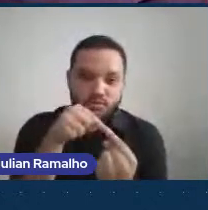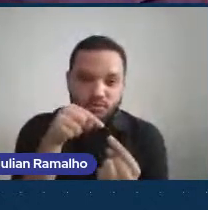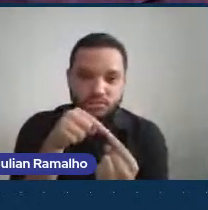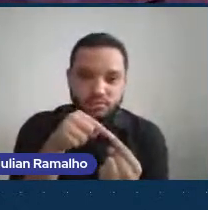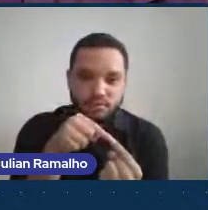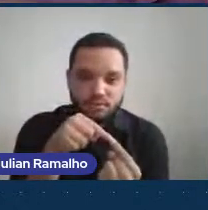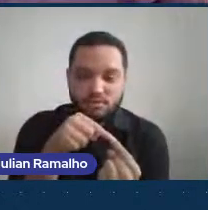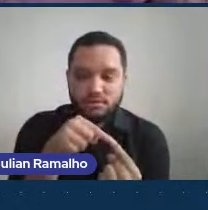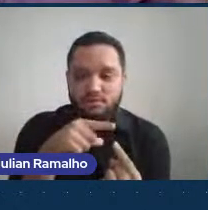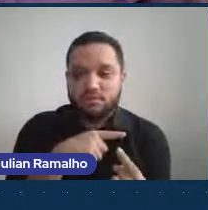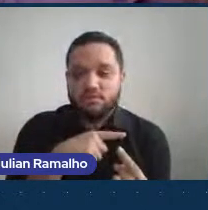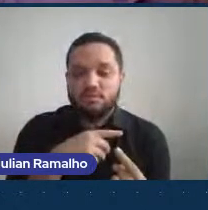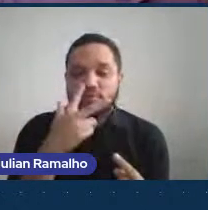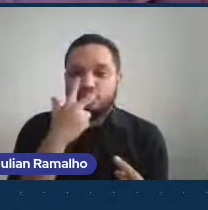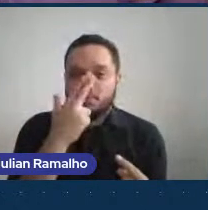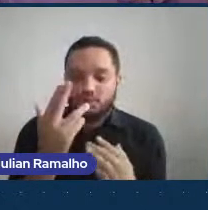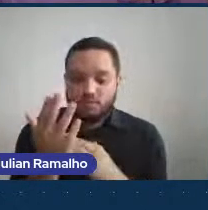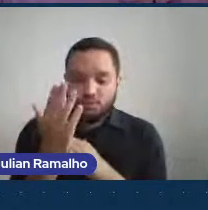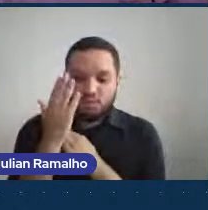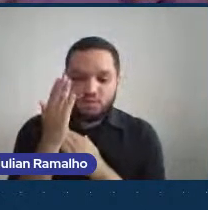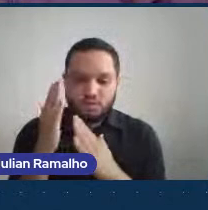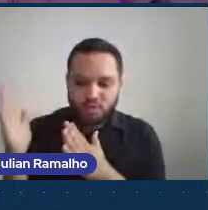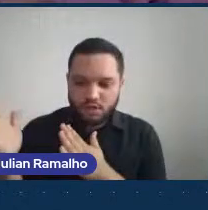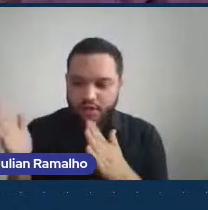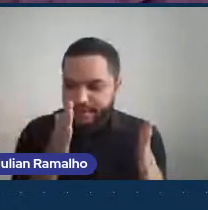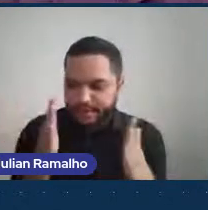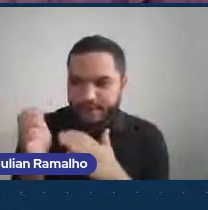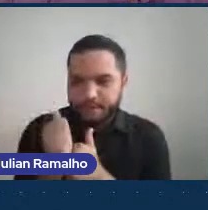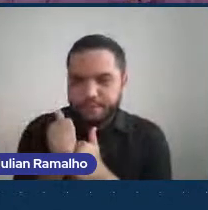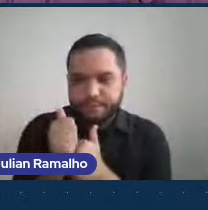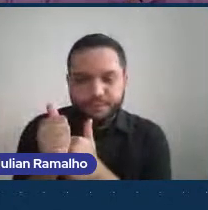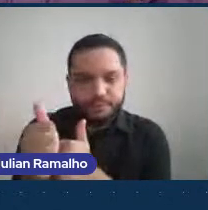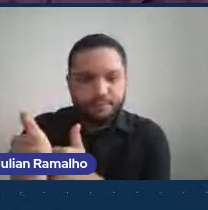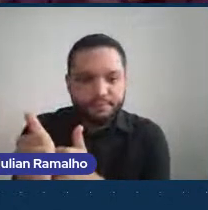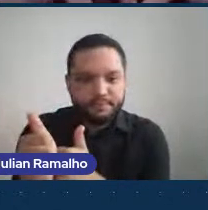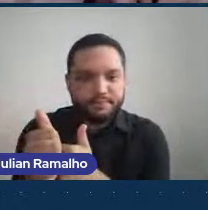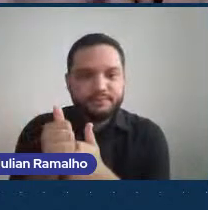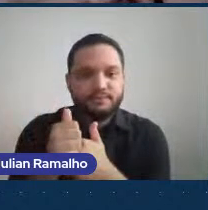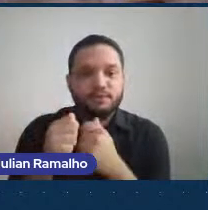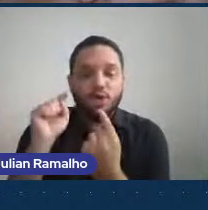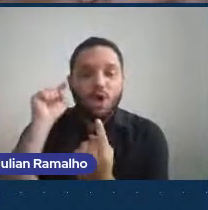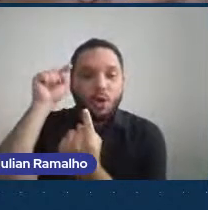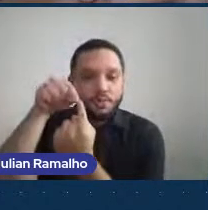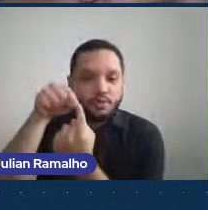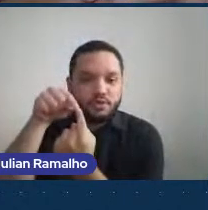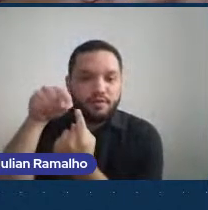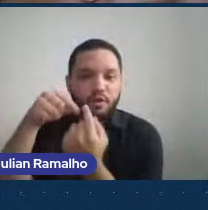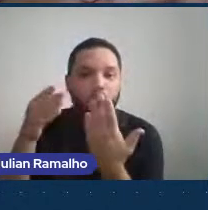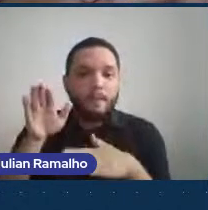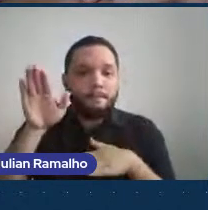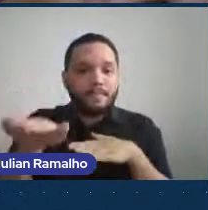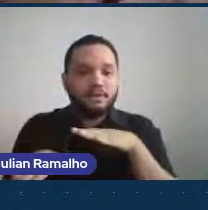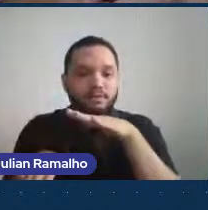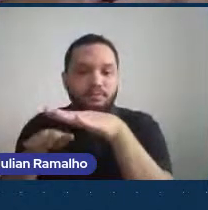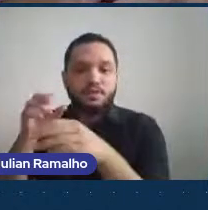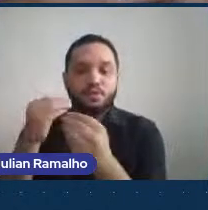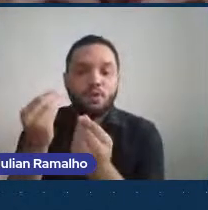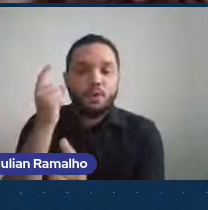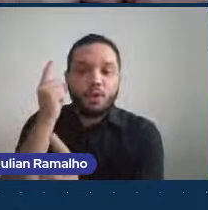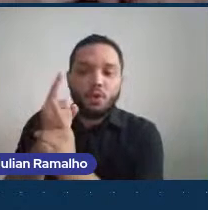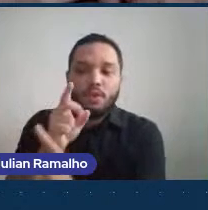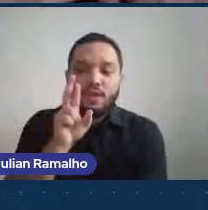nos norteia. A questão é o que eu quero saber e o objetivo é o passo que eu vou dar para encontrar essa resposta,